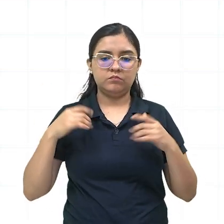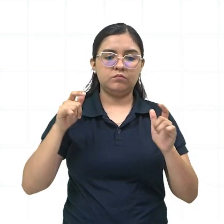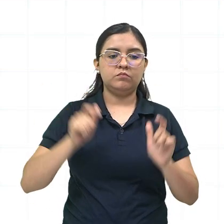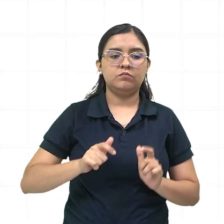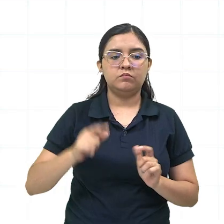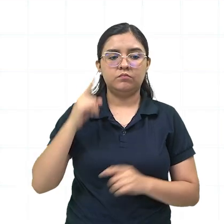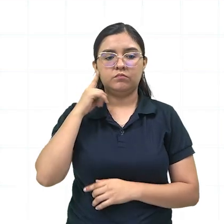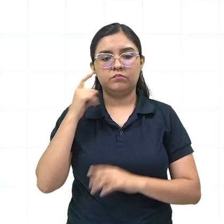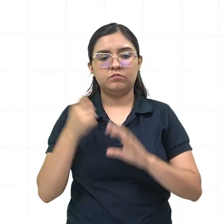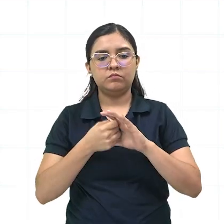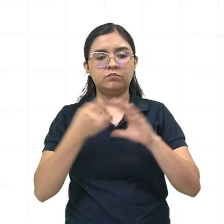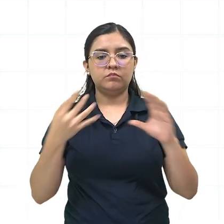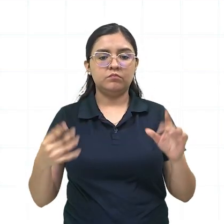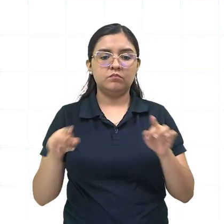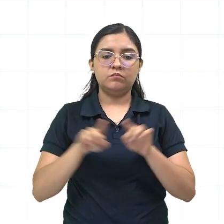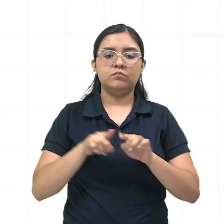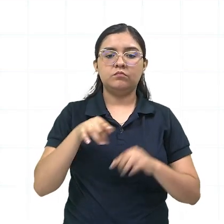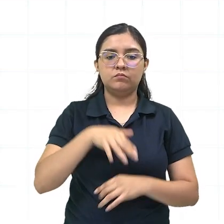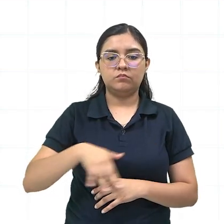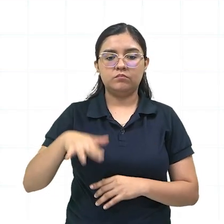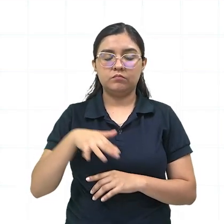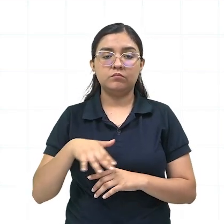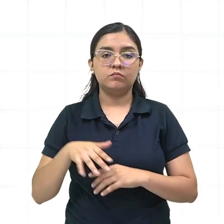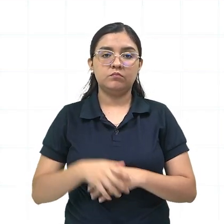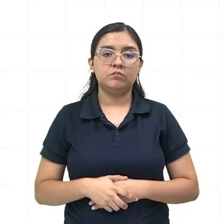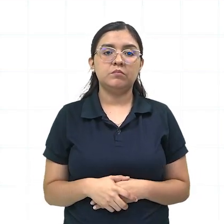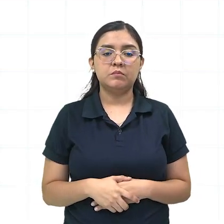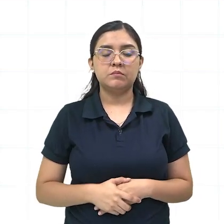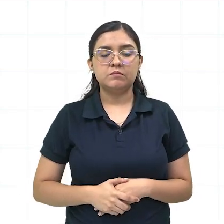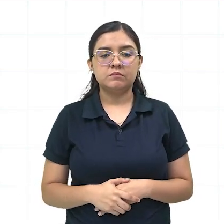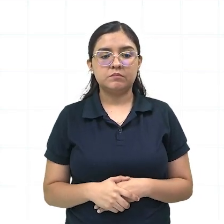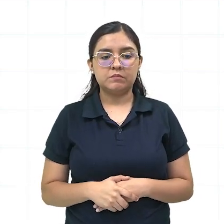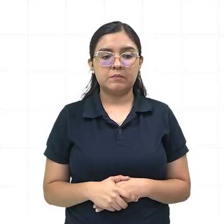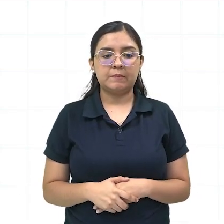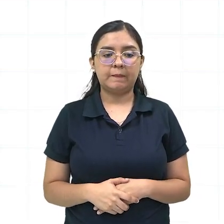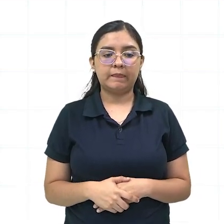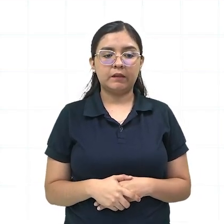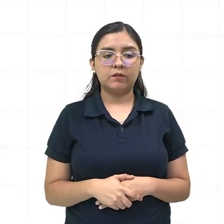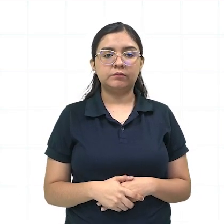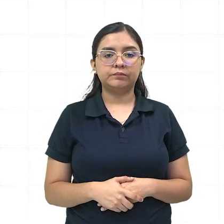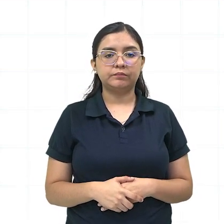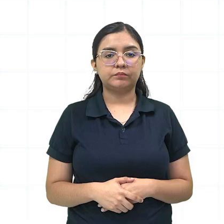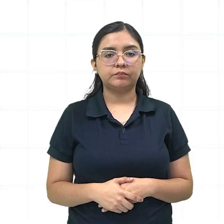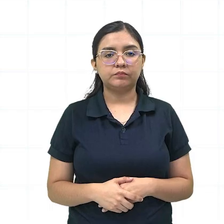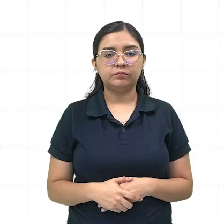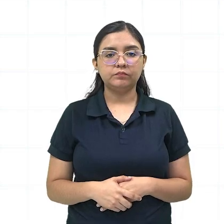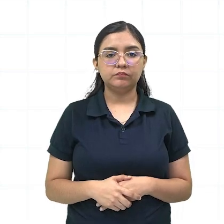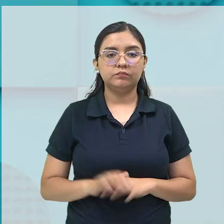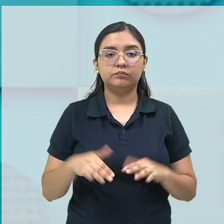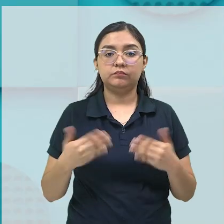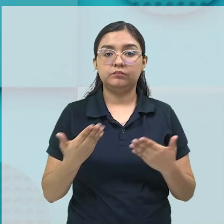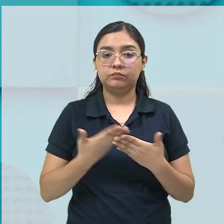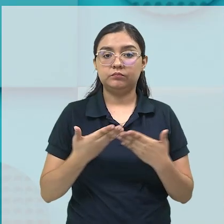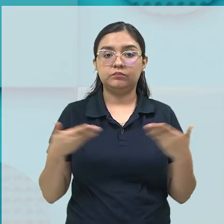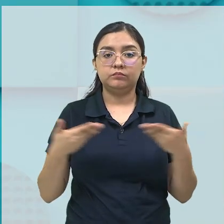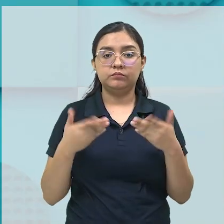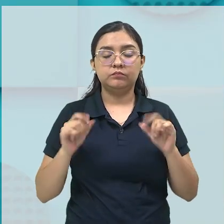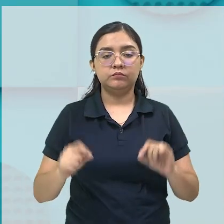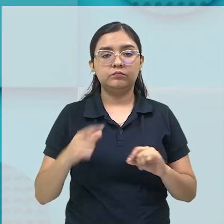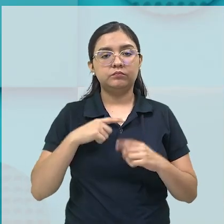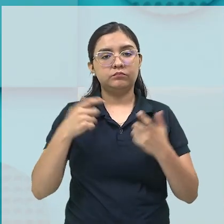figurinos, cenário, sonoplastia, caracterização, formas e espaços. Então, nesta aula nós